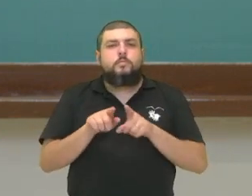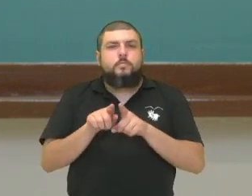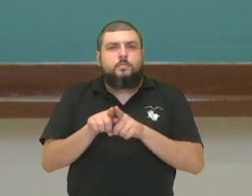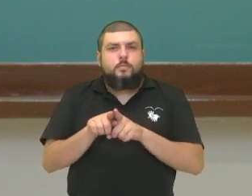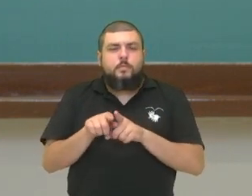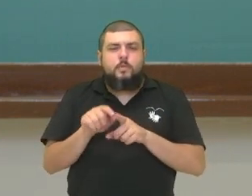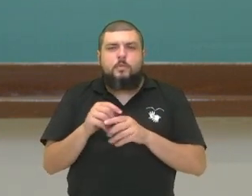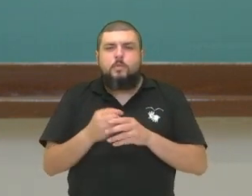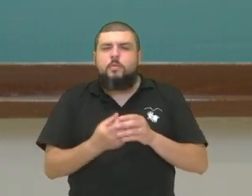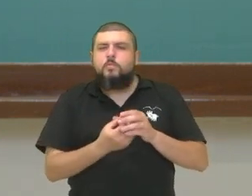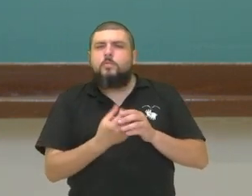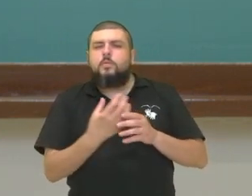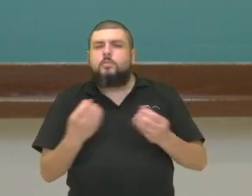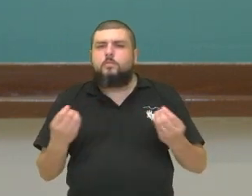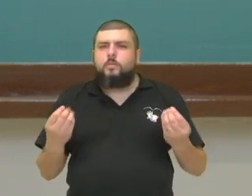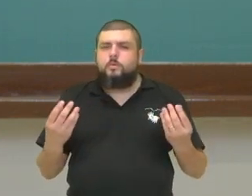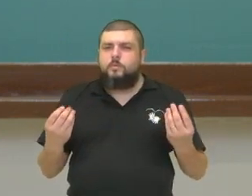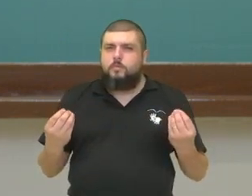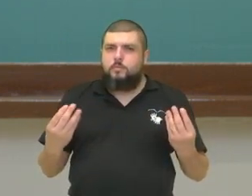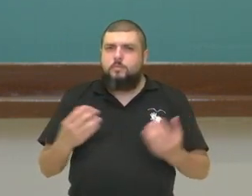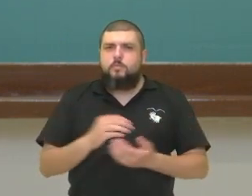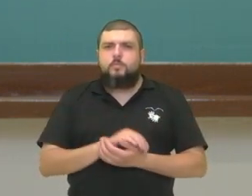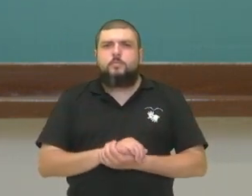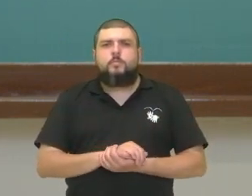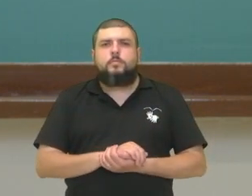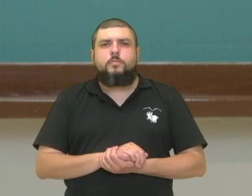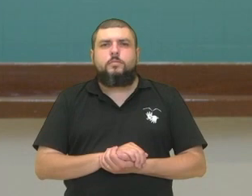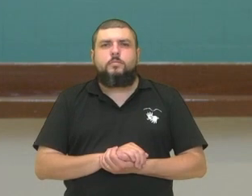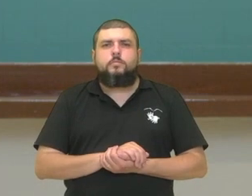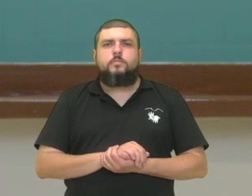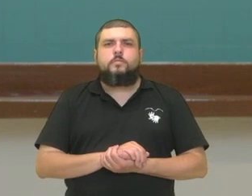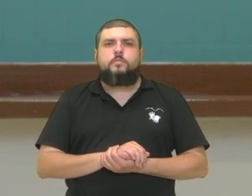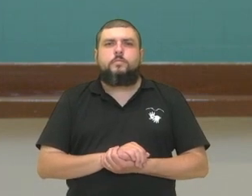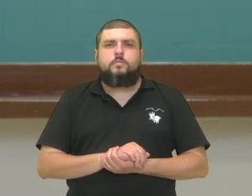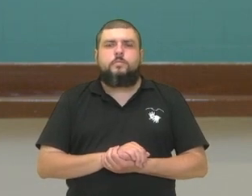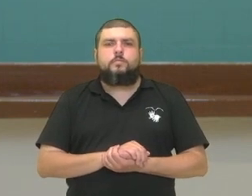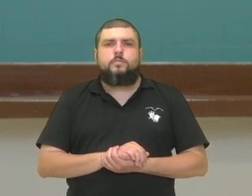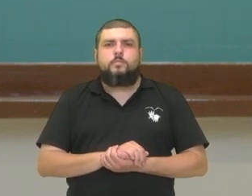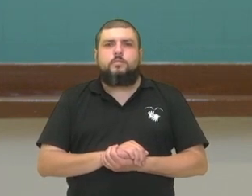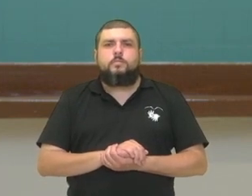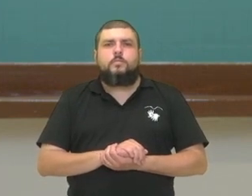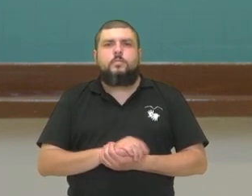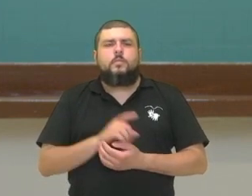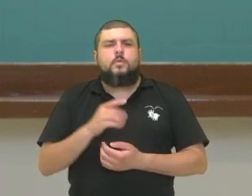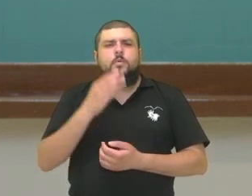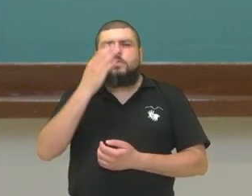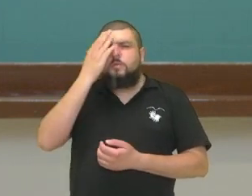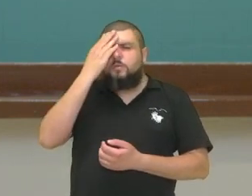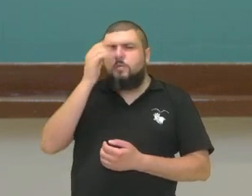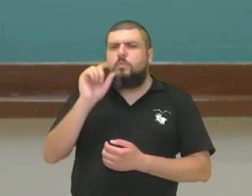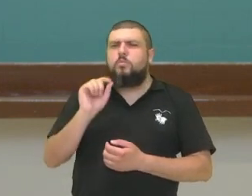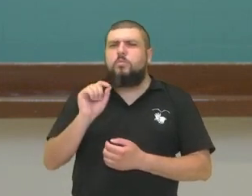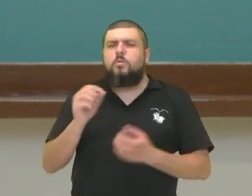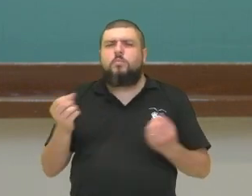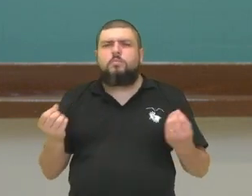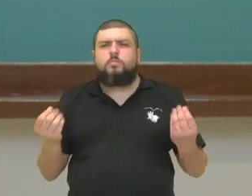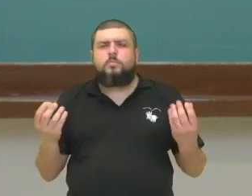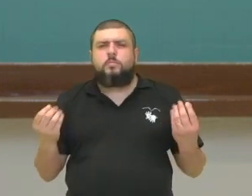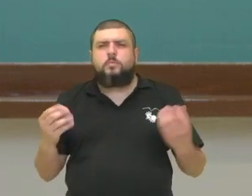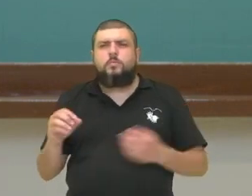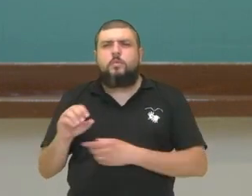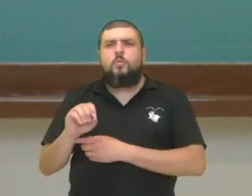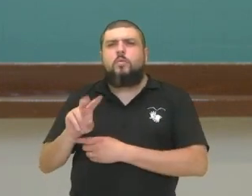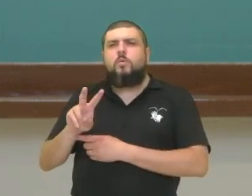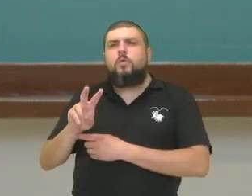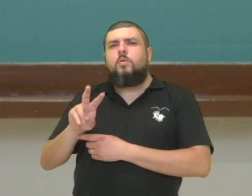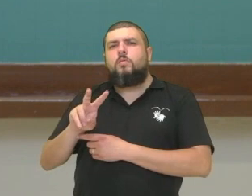o a produção dos hormônios estrógeno e progesterona e você sabe que a população população processo que a